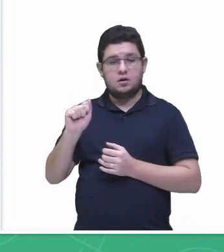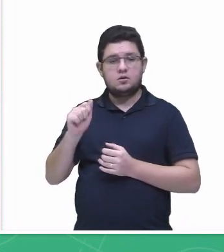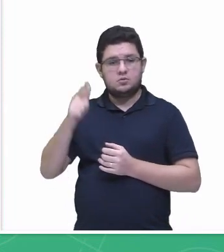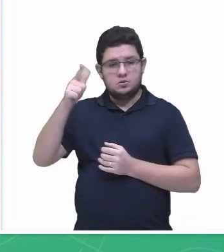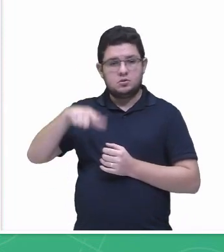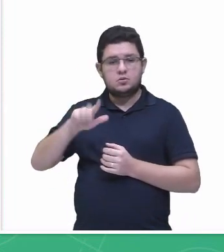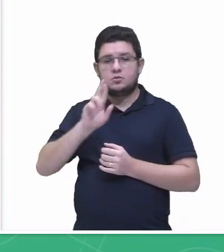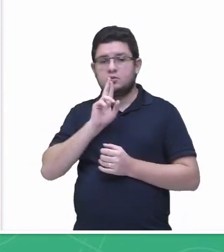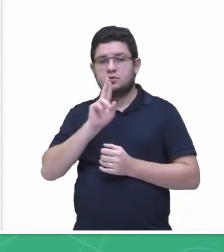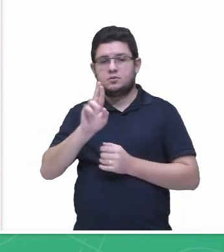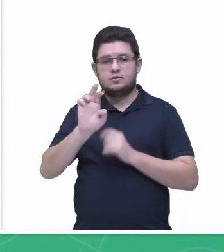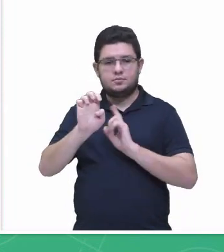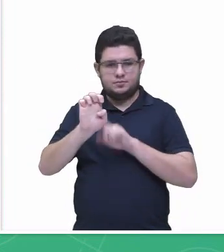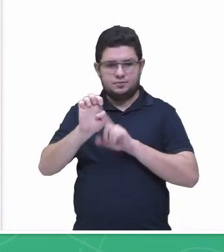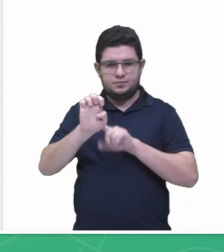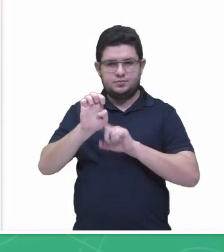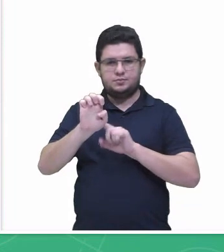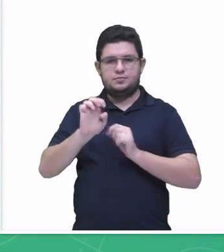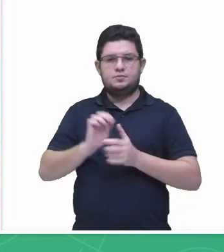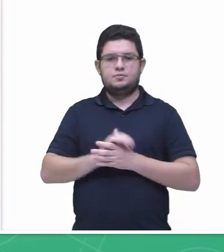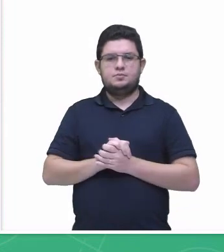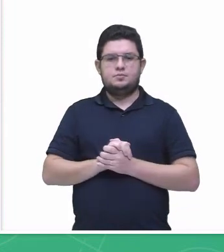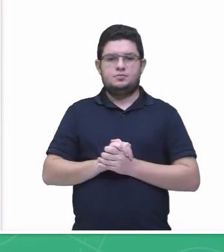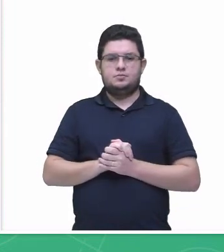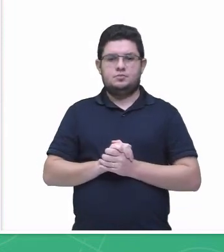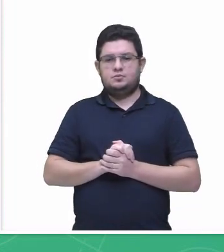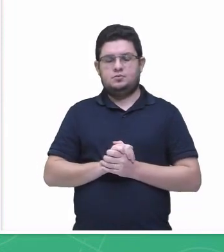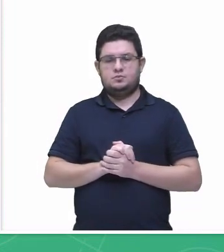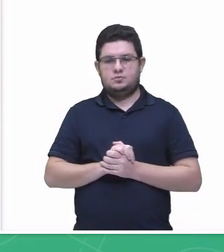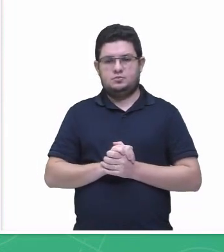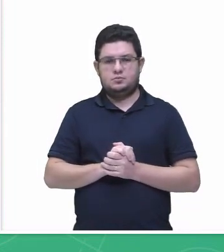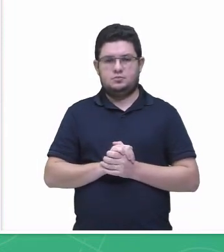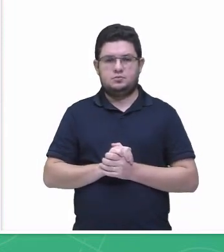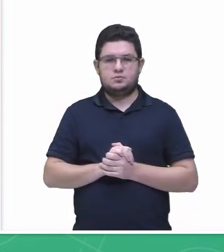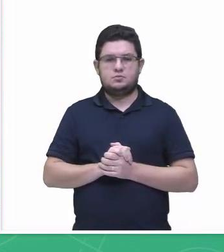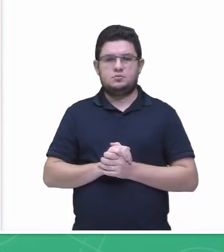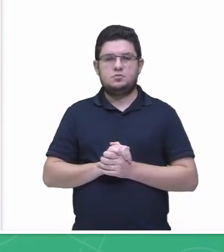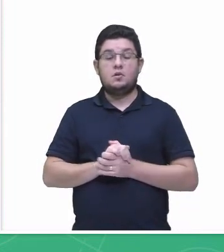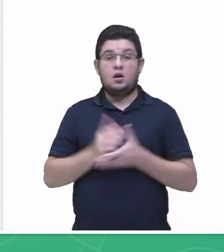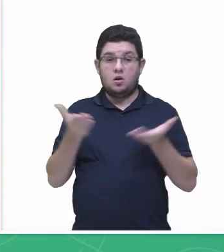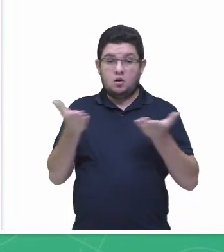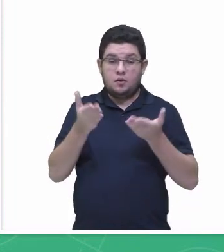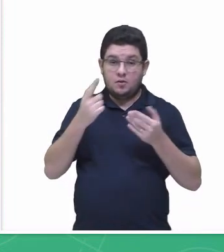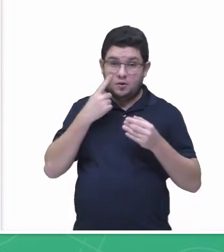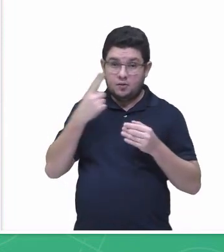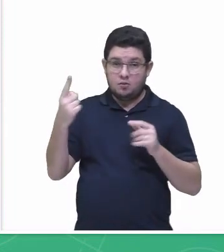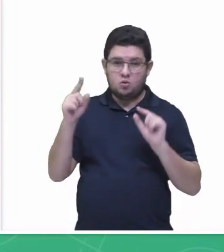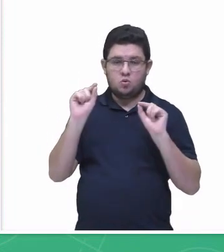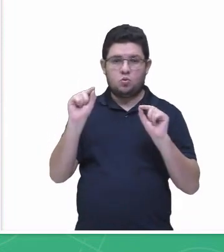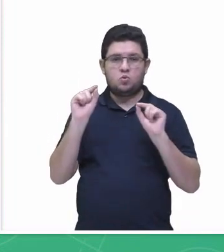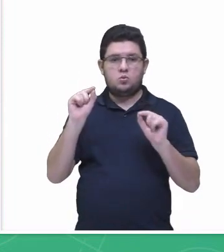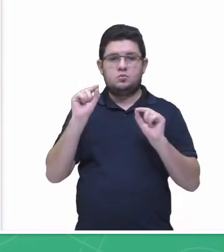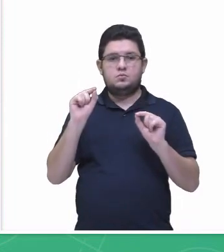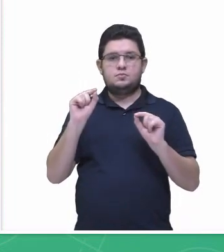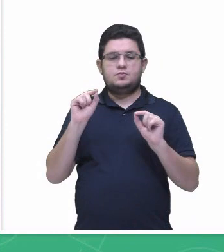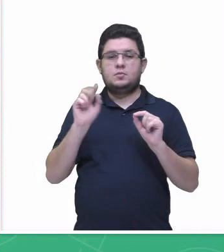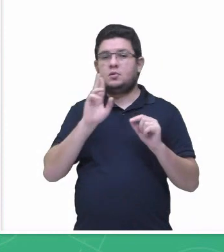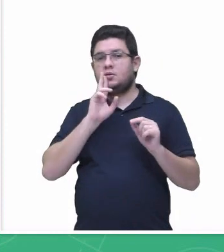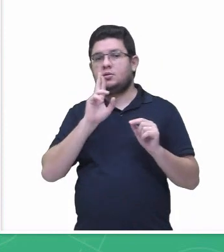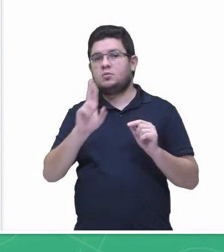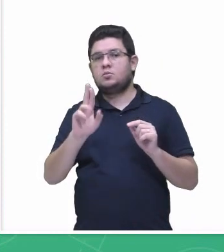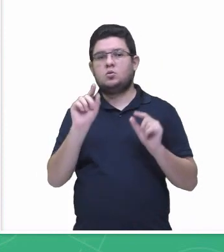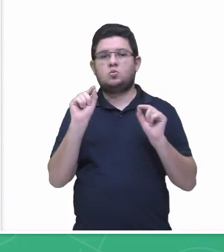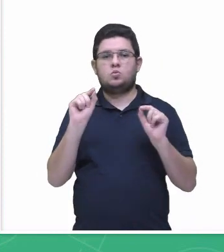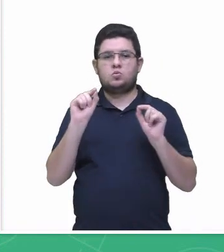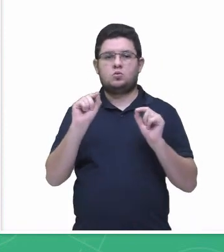novamente, letra E. Respondeu agora a letra E. E agora vamos conhecer, então, qual é a resposta para a nossa